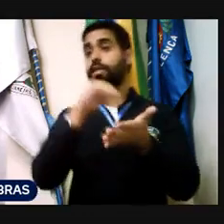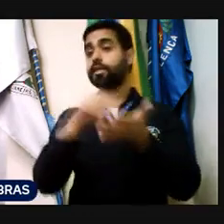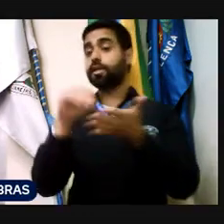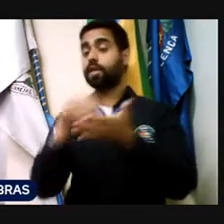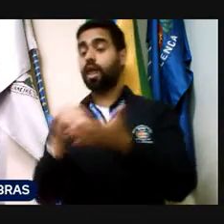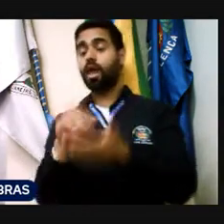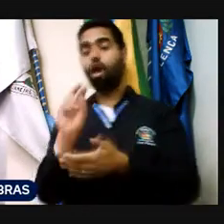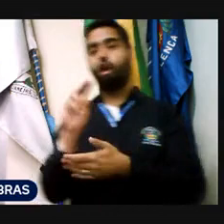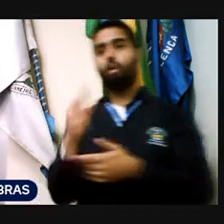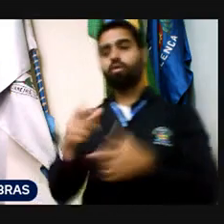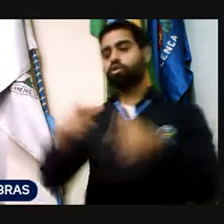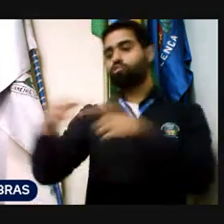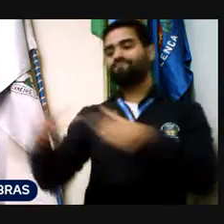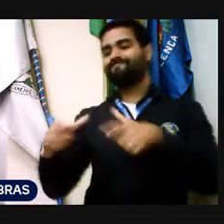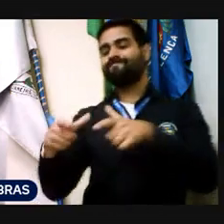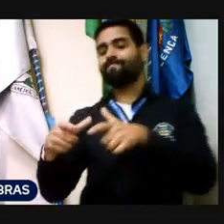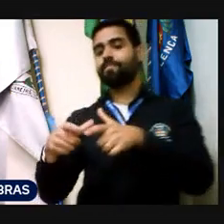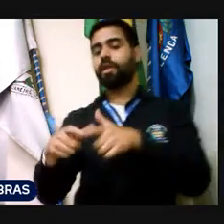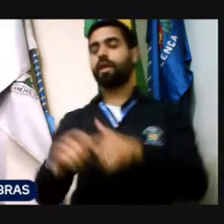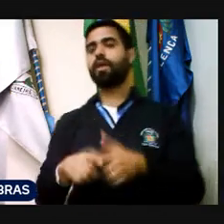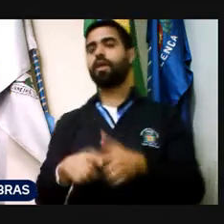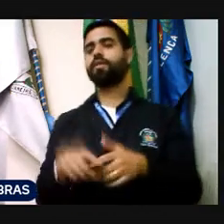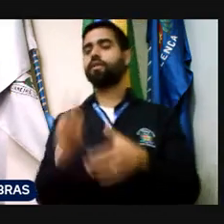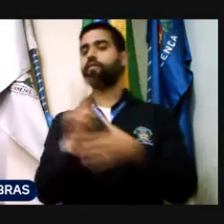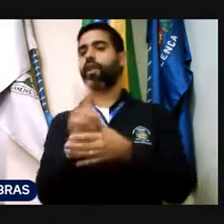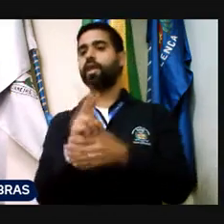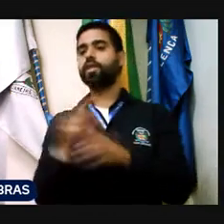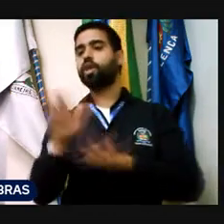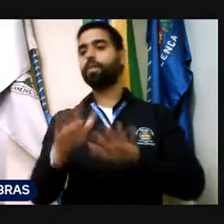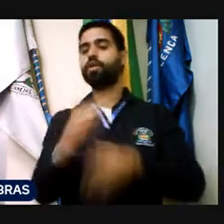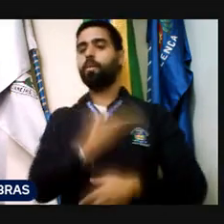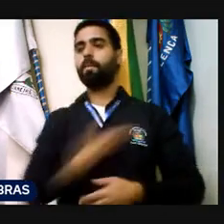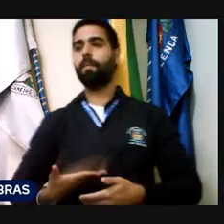departamentos equivalentes e órgãos da administração pública.